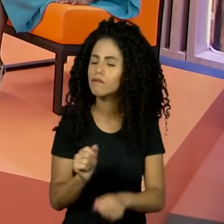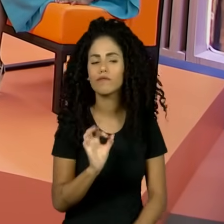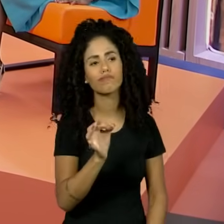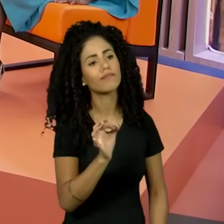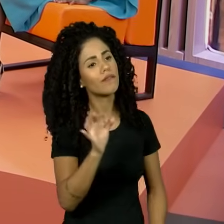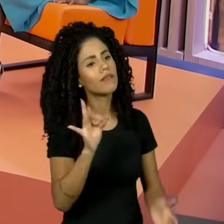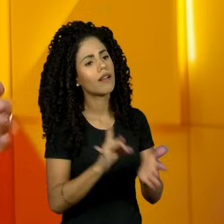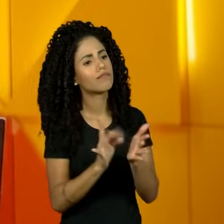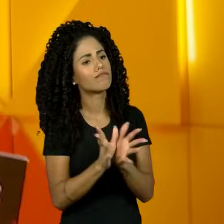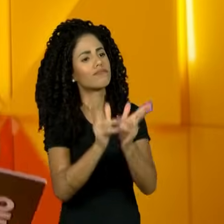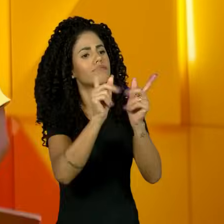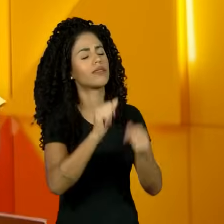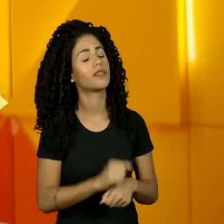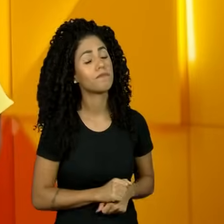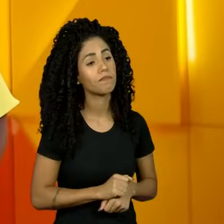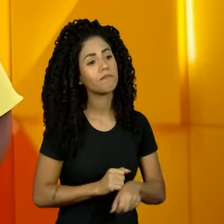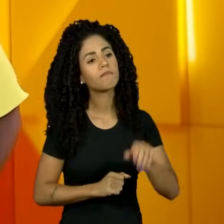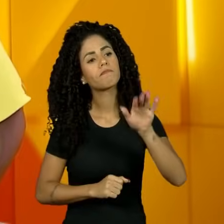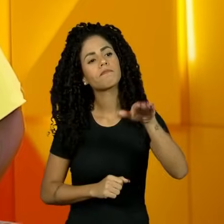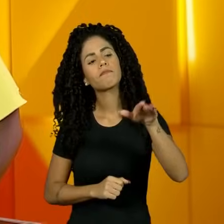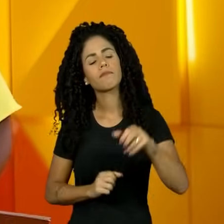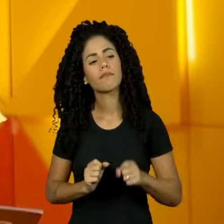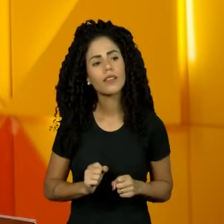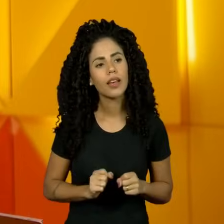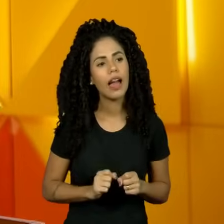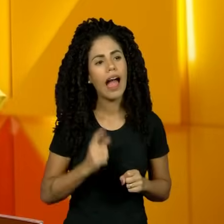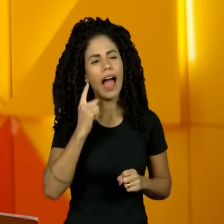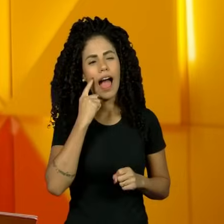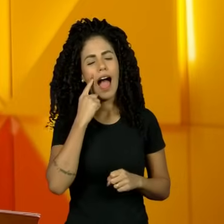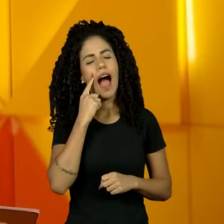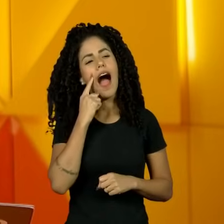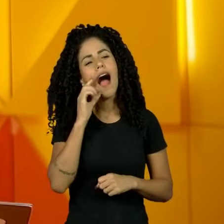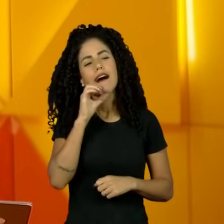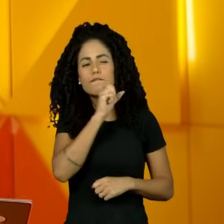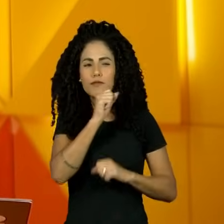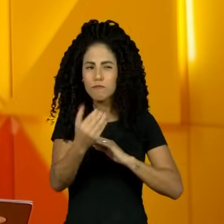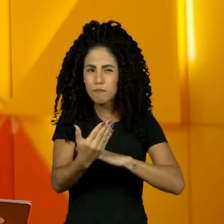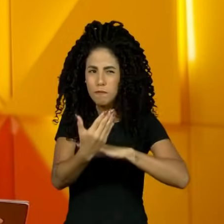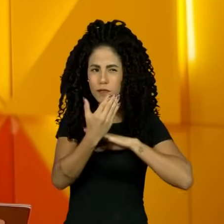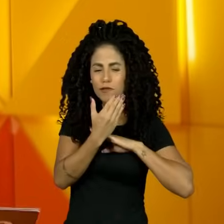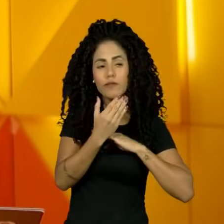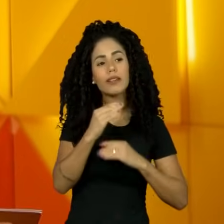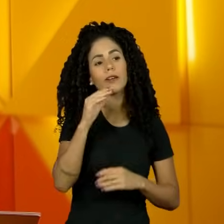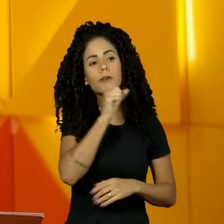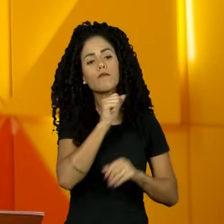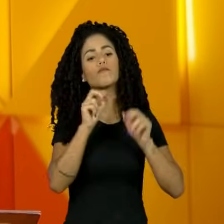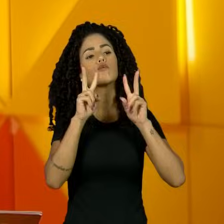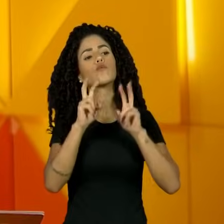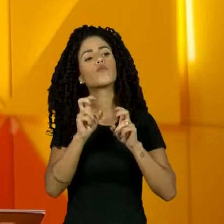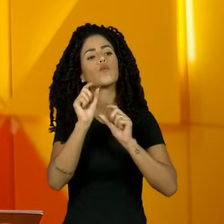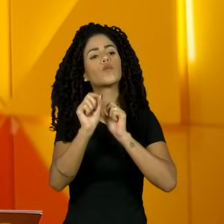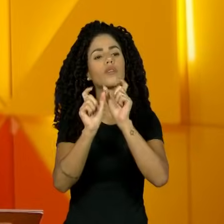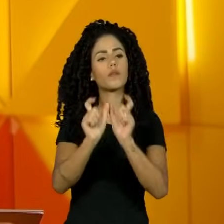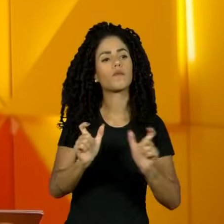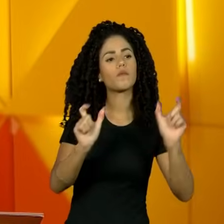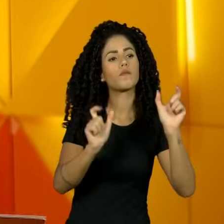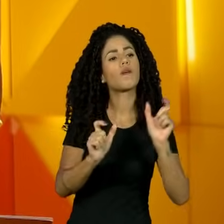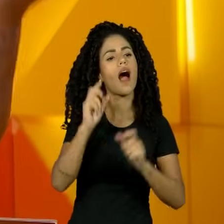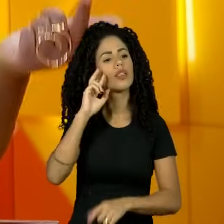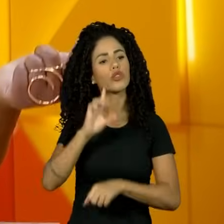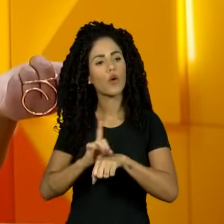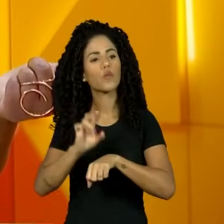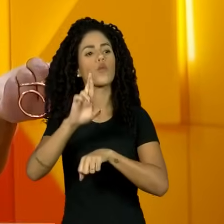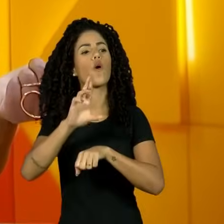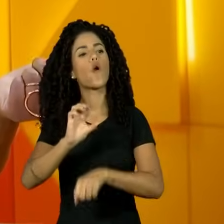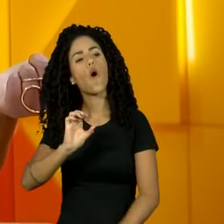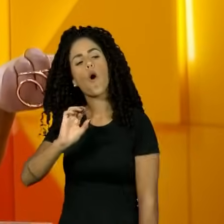palavra, monumental. Escuta, ajuda a gente aqui a decifrar um pouco mais o que é esse termo doutor honoris causa, que a gente falou